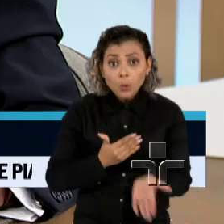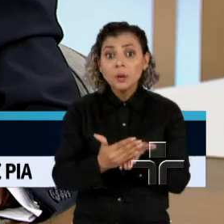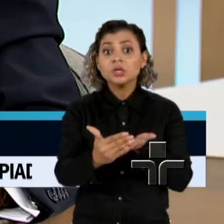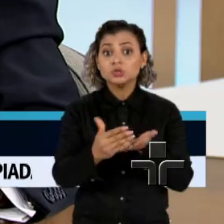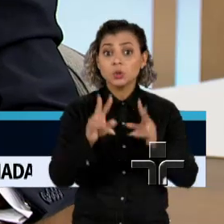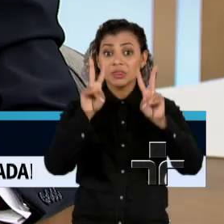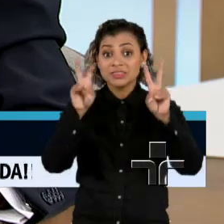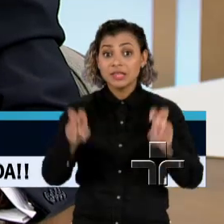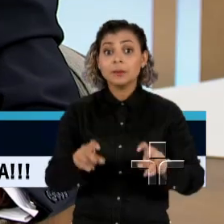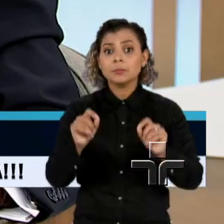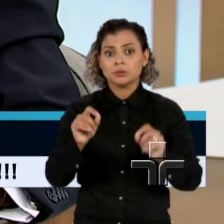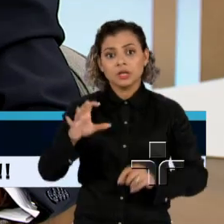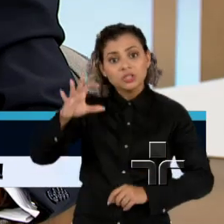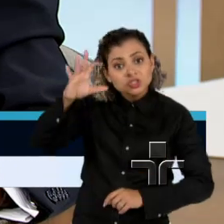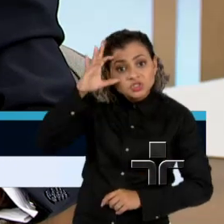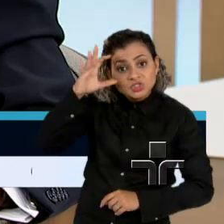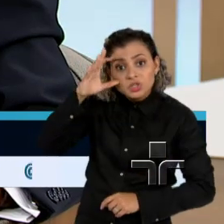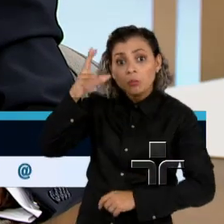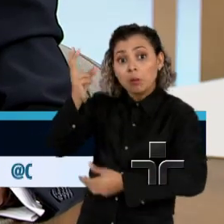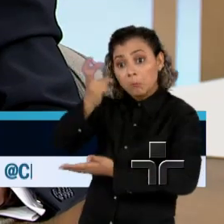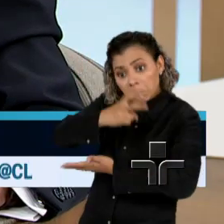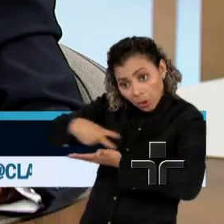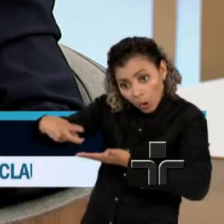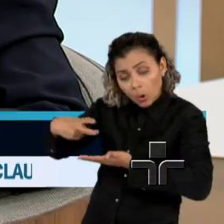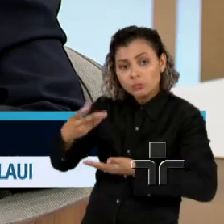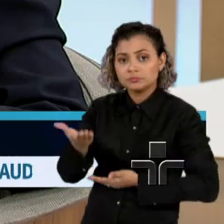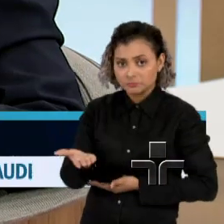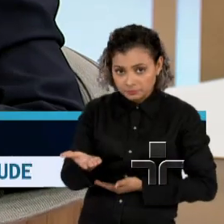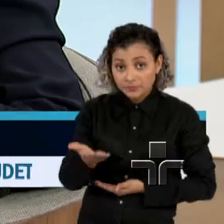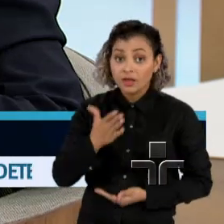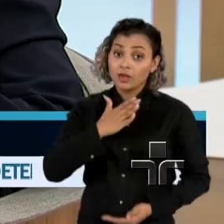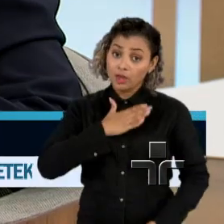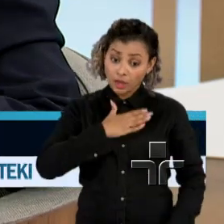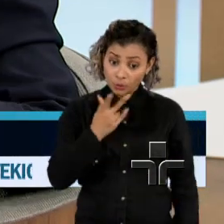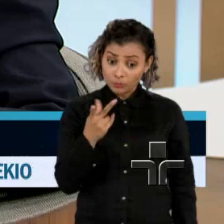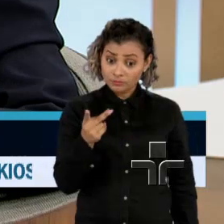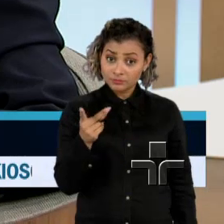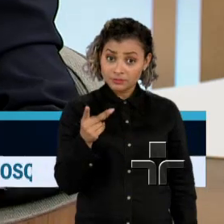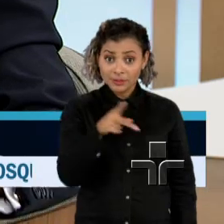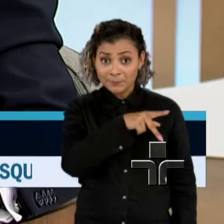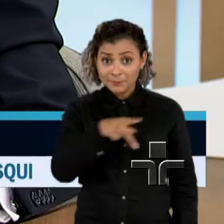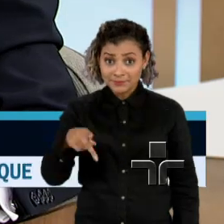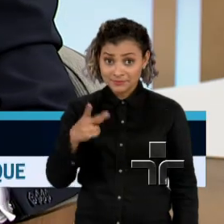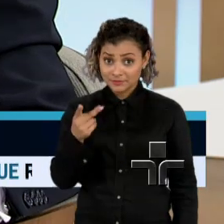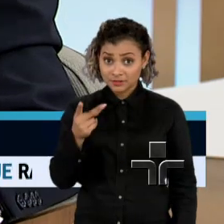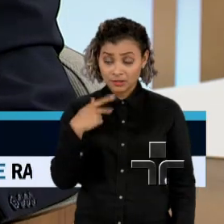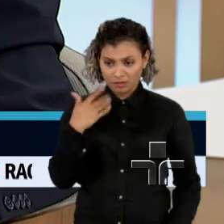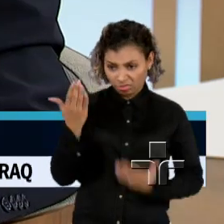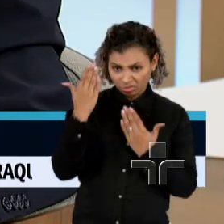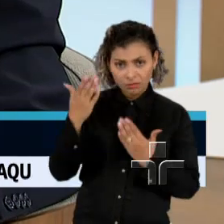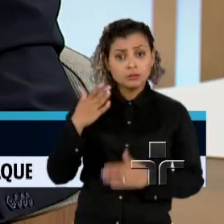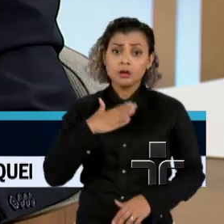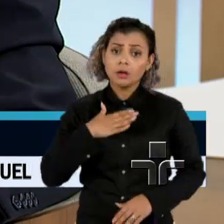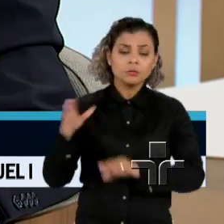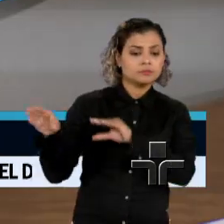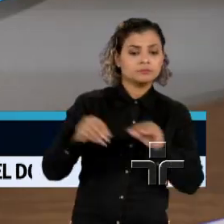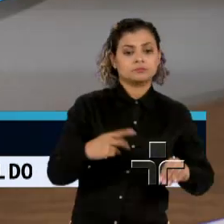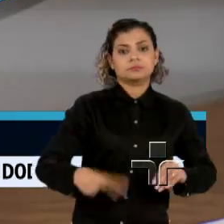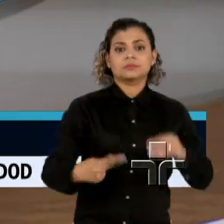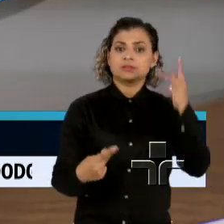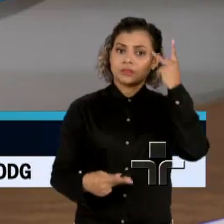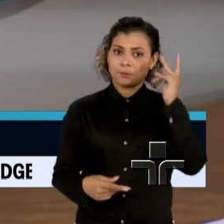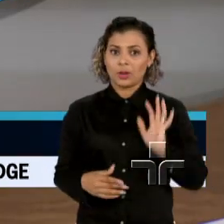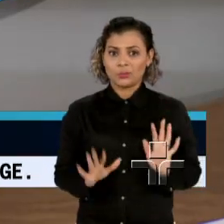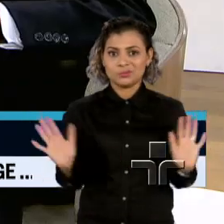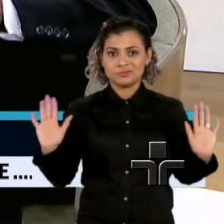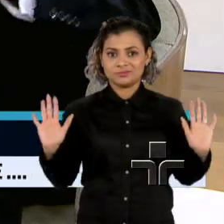história do impedimento da senhora ex-presidente, como vice, é sempre o primeiro suspeito, o que é que eu fiz? Eu vim logo para São Paulo. Eu